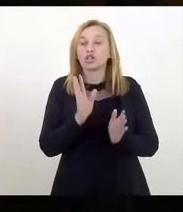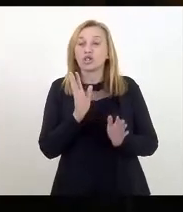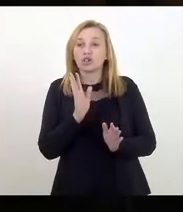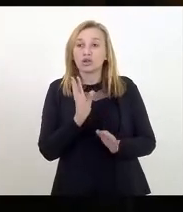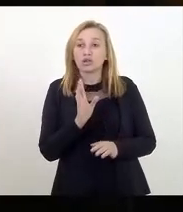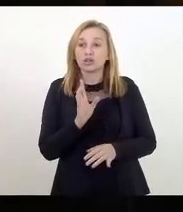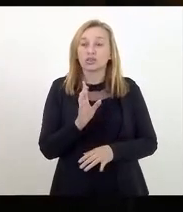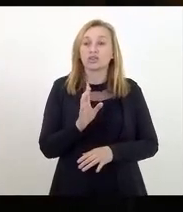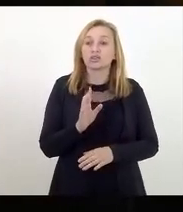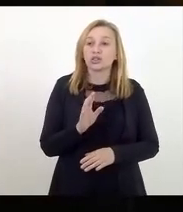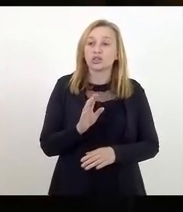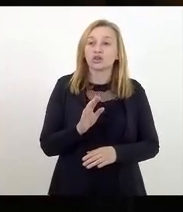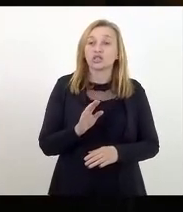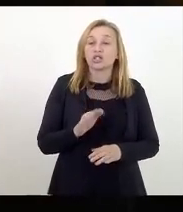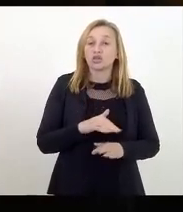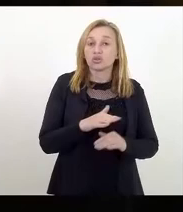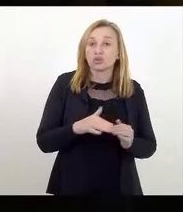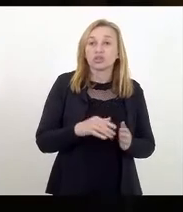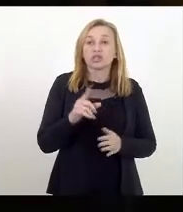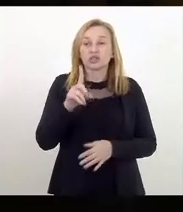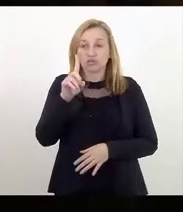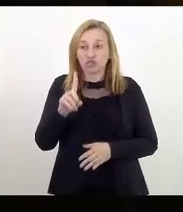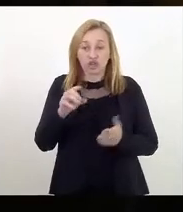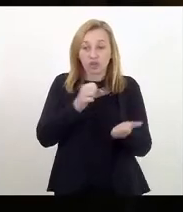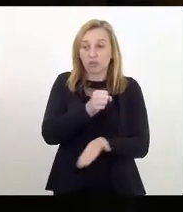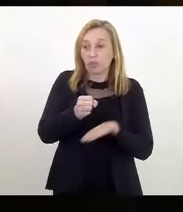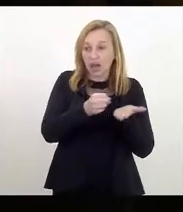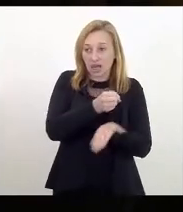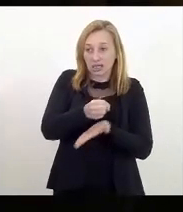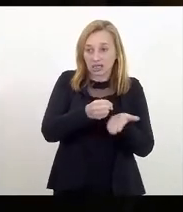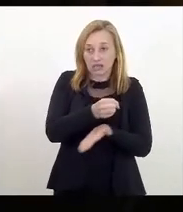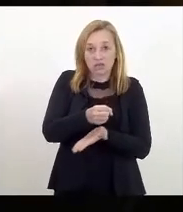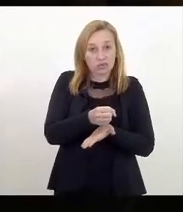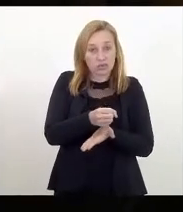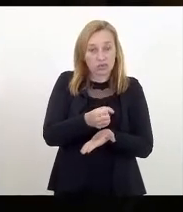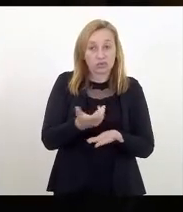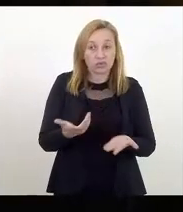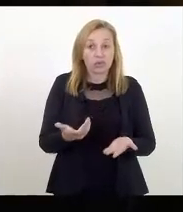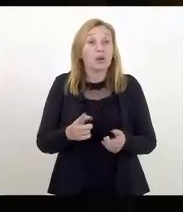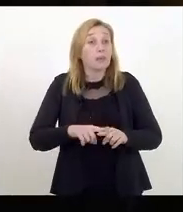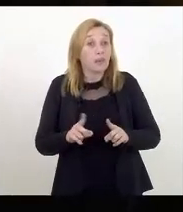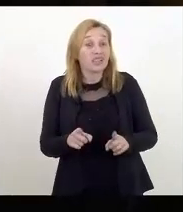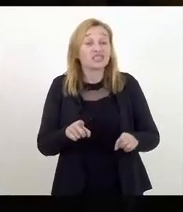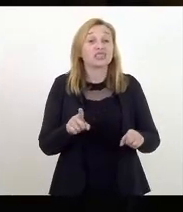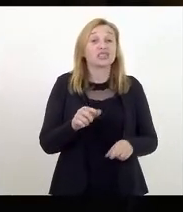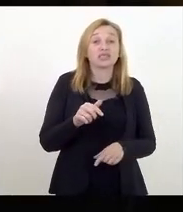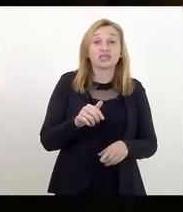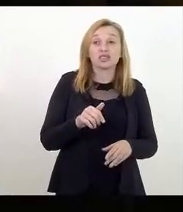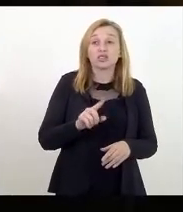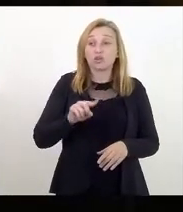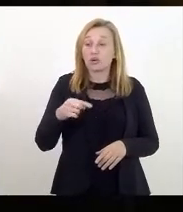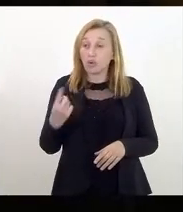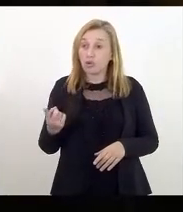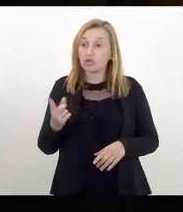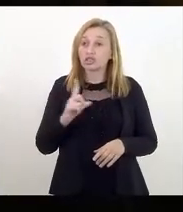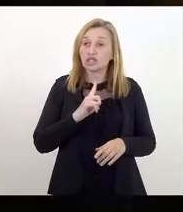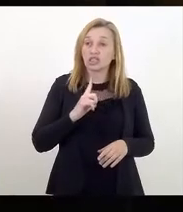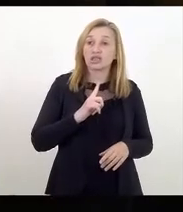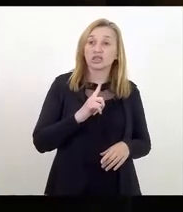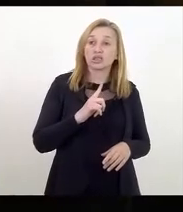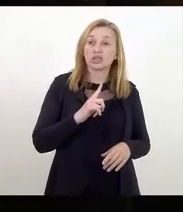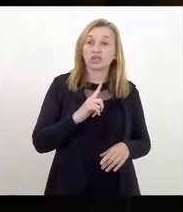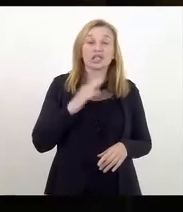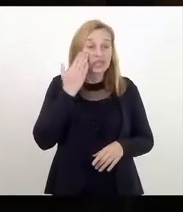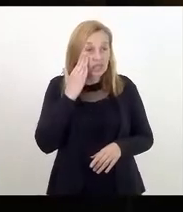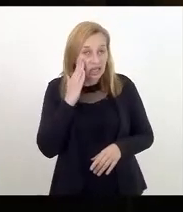têm os seus direitos mais básicos aviltados, mas daqueles e daquelas que entendem a democracia